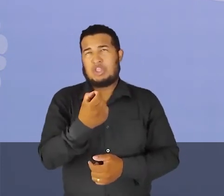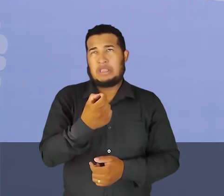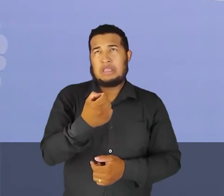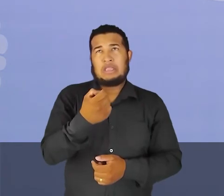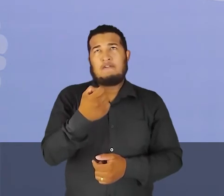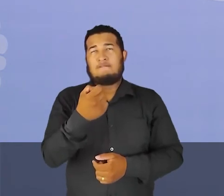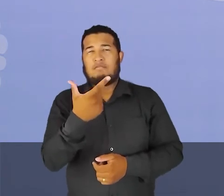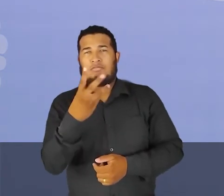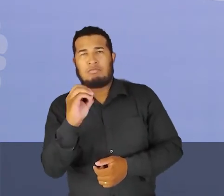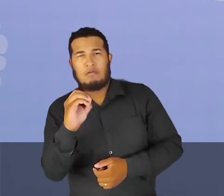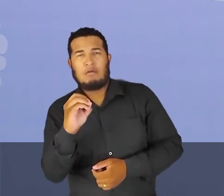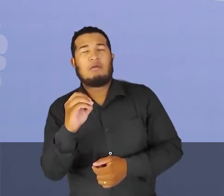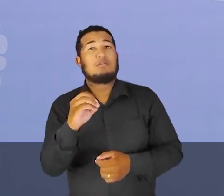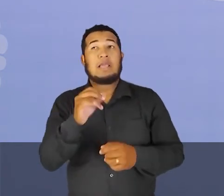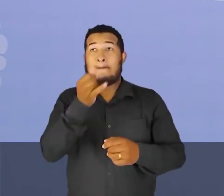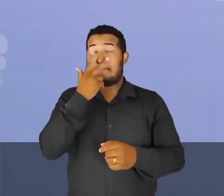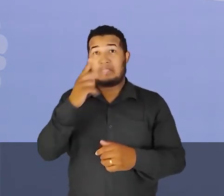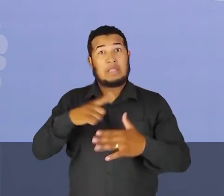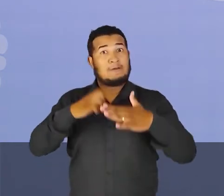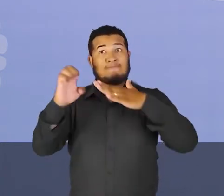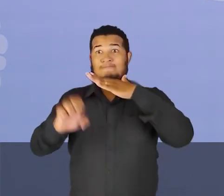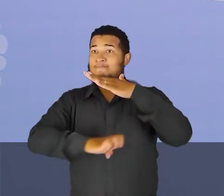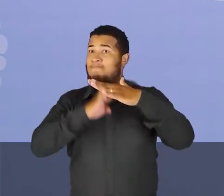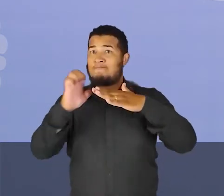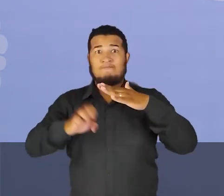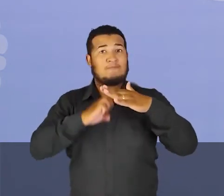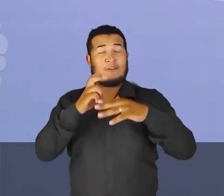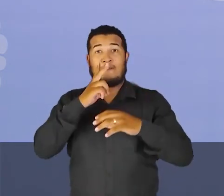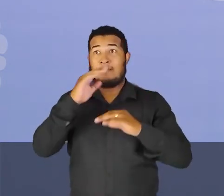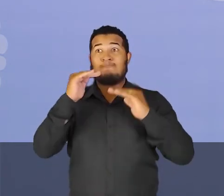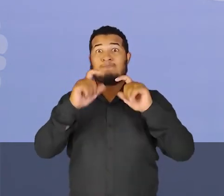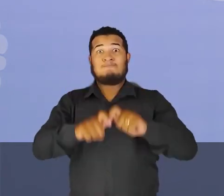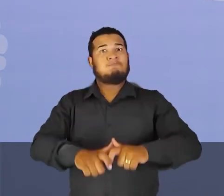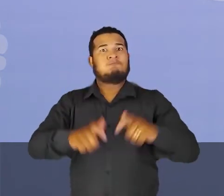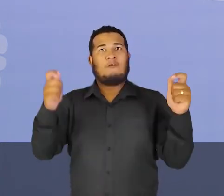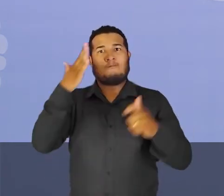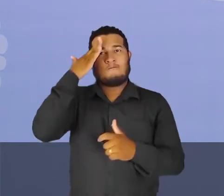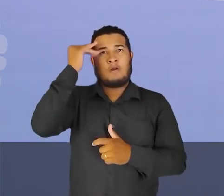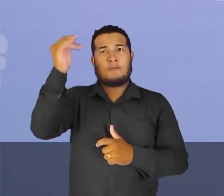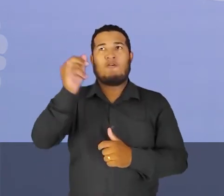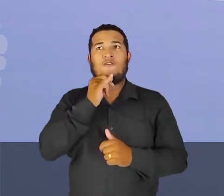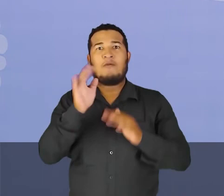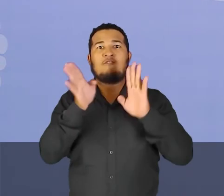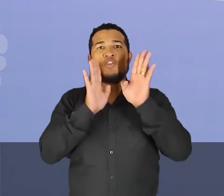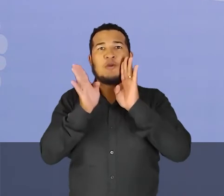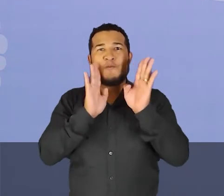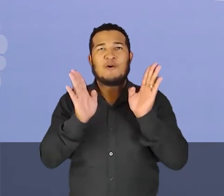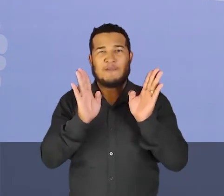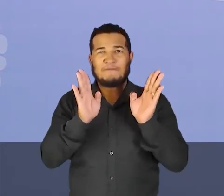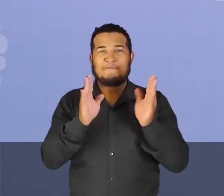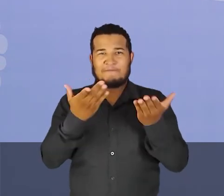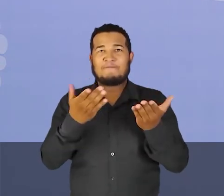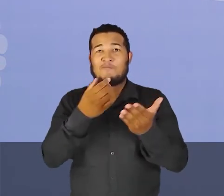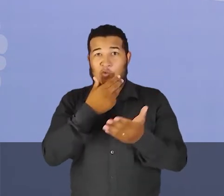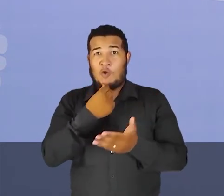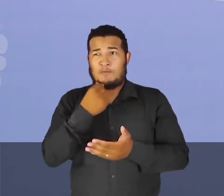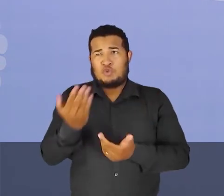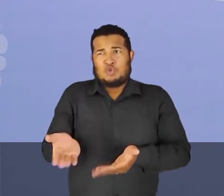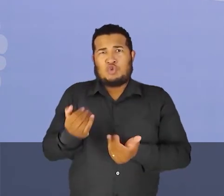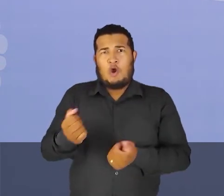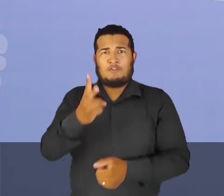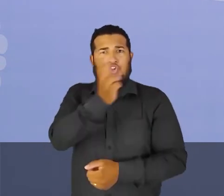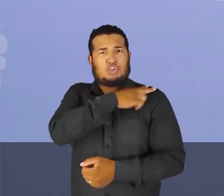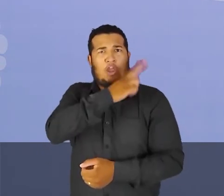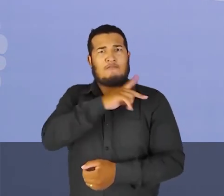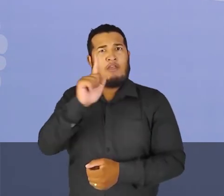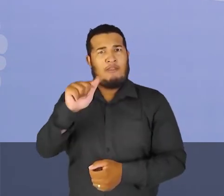vezes antes dos 30, já se tornam donos de grandes empresas mundo afora. Foi assim, por exemplo, com o Facebook e o Mark Zuckerberg. E aí